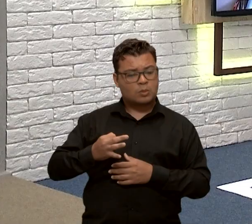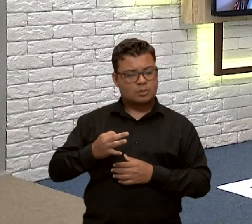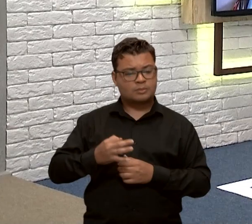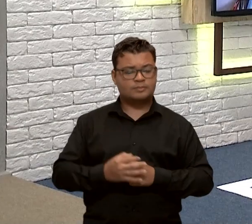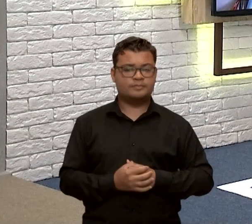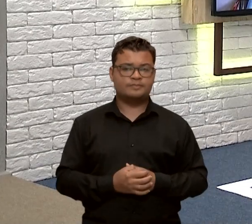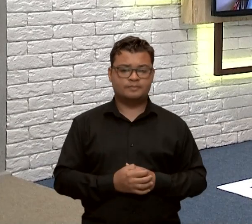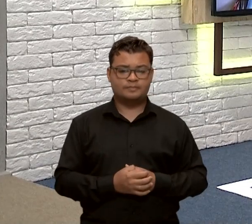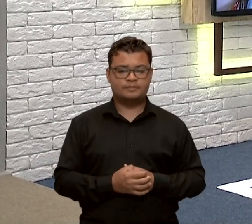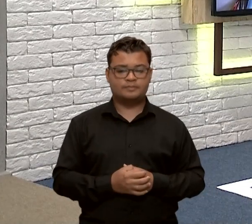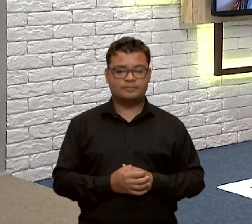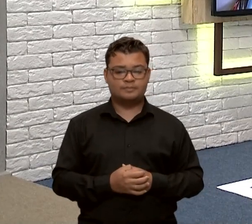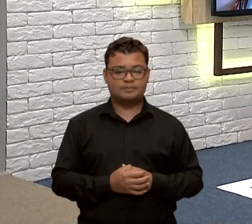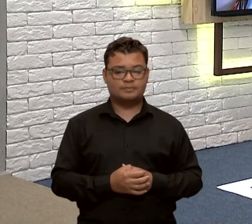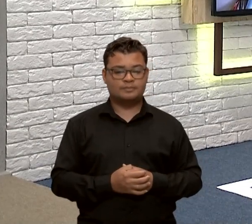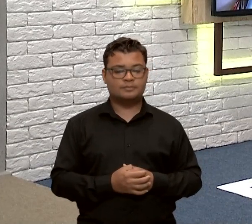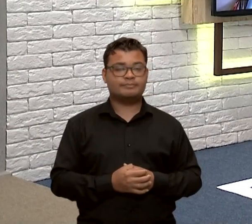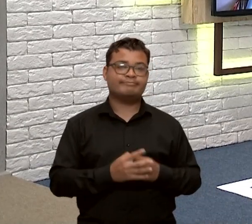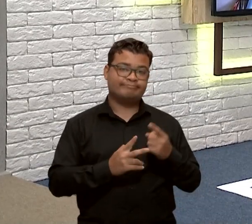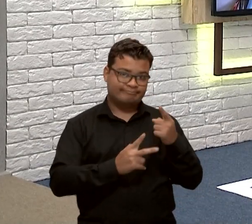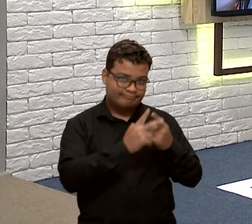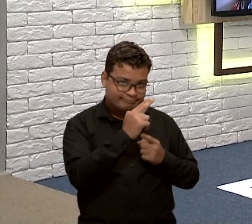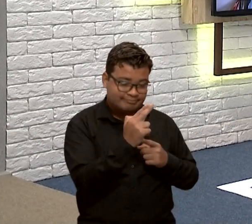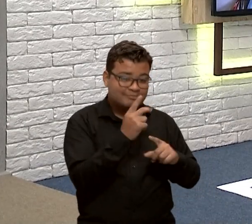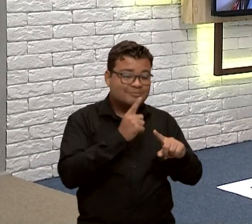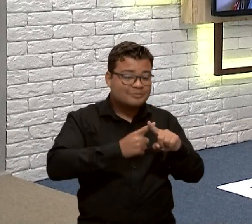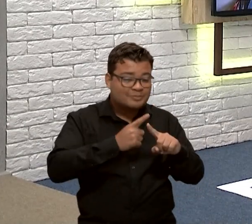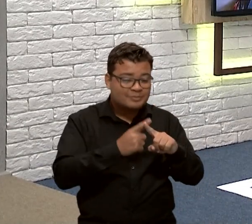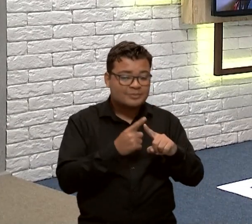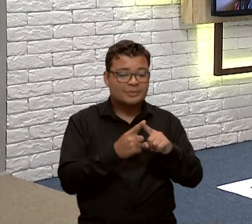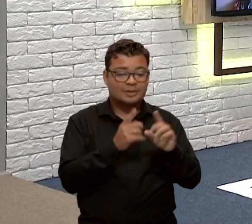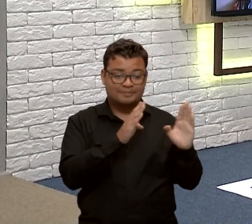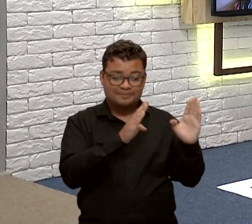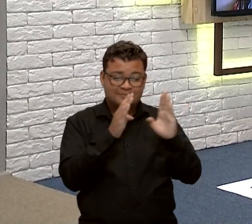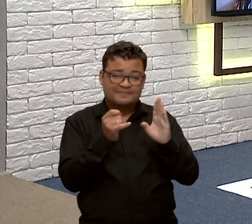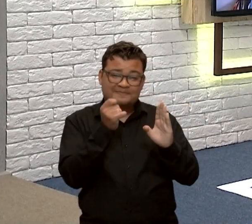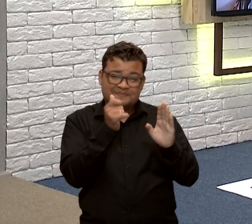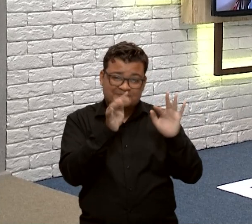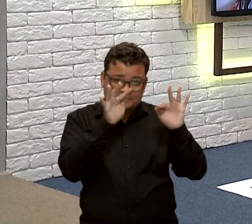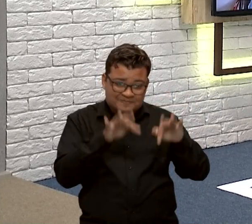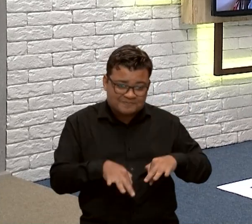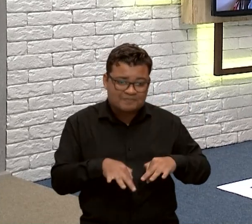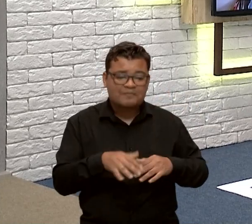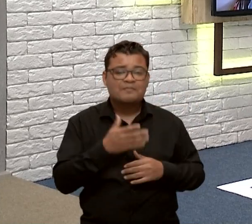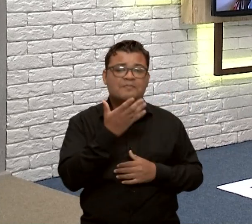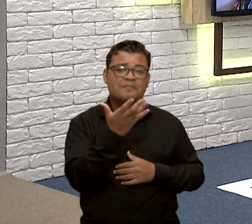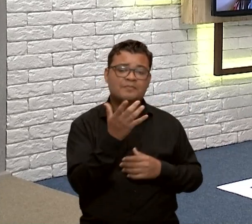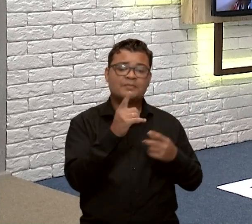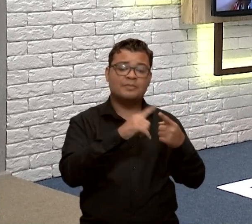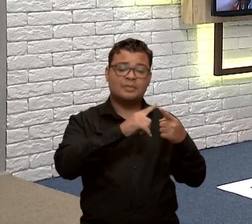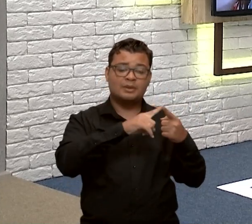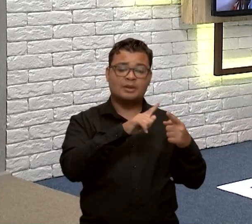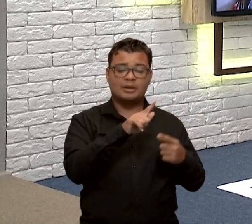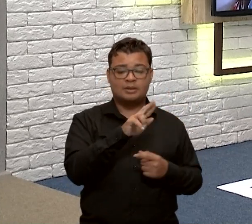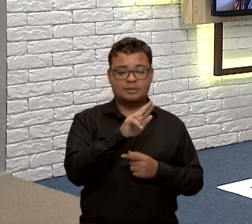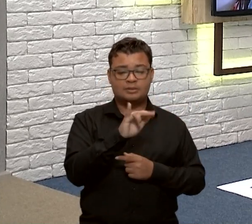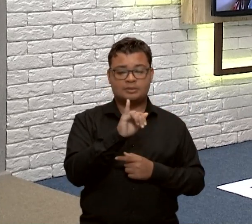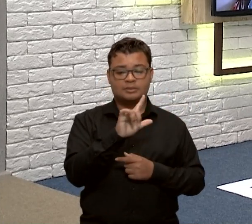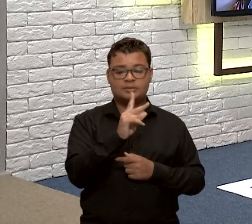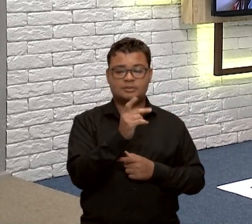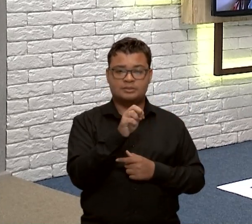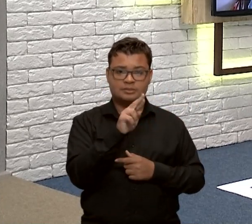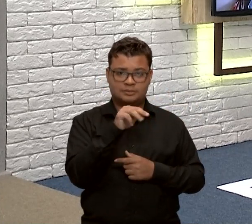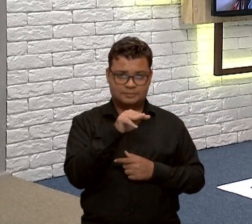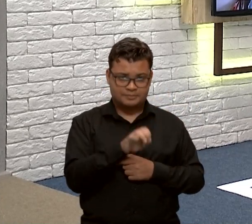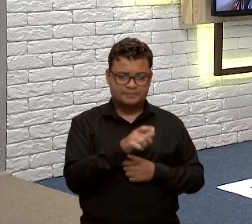exemplo. Tive que te interromper para a gente dar a finalização desse bloco. Guilherme, queria só que... não sei se a gente